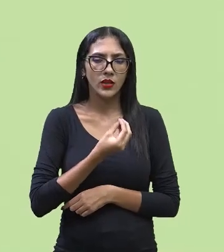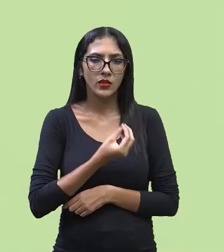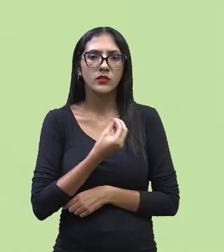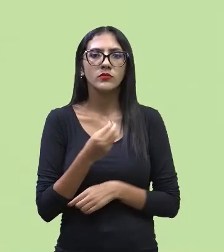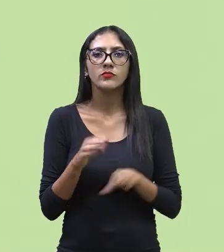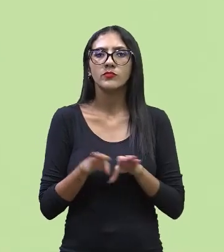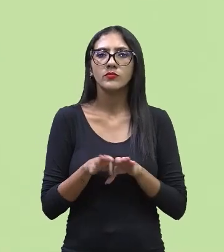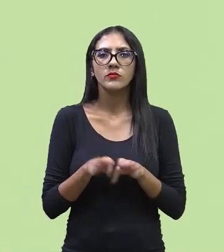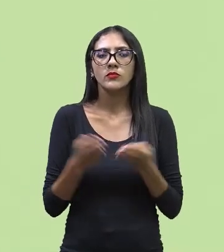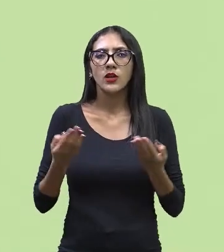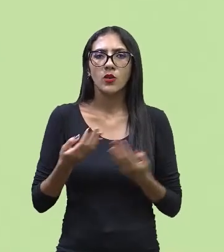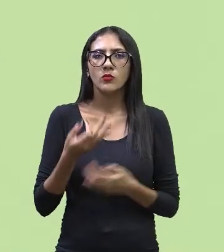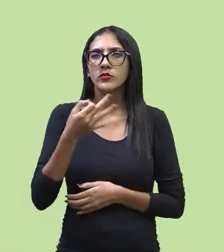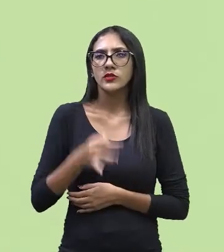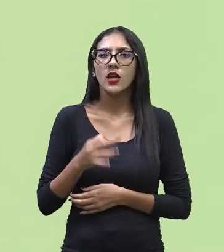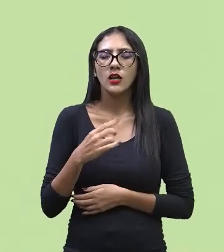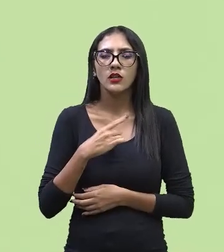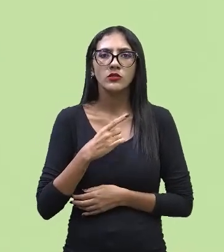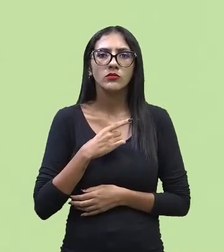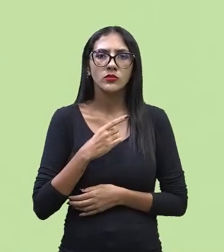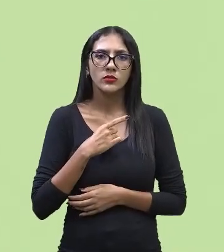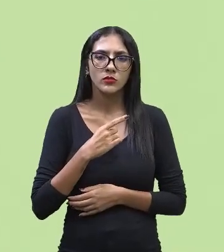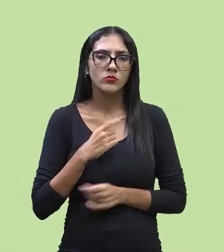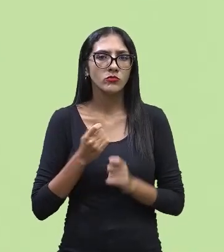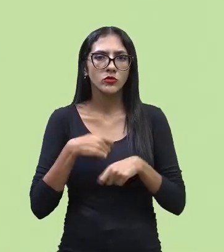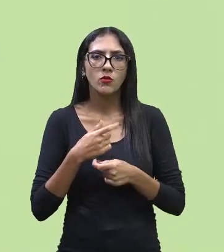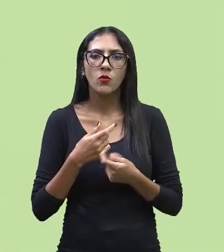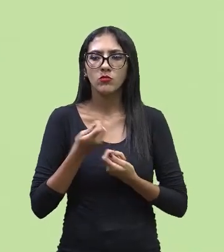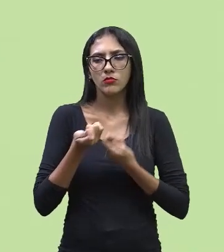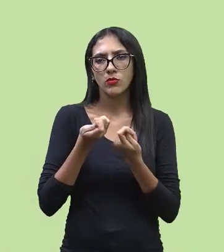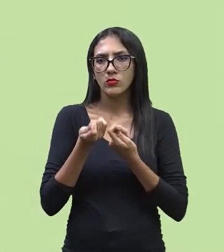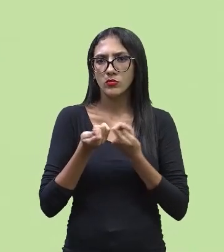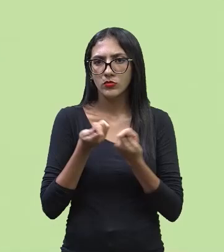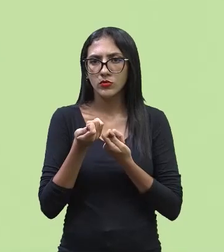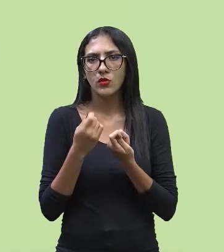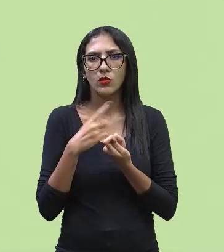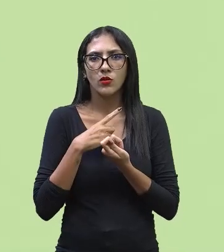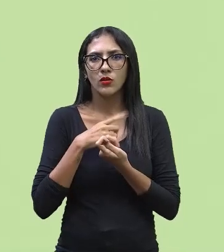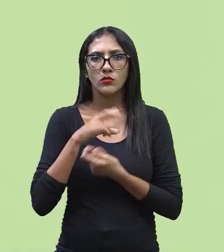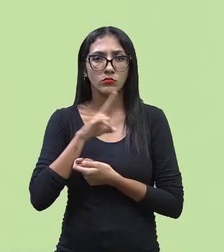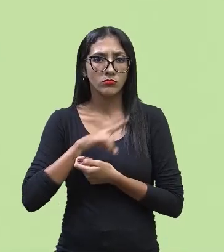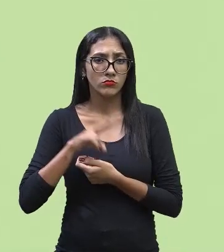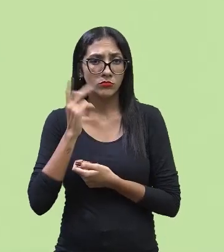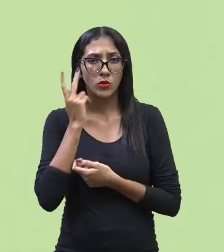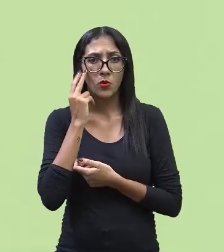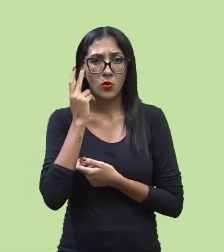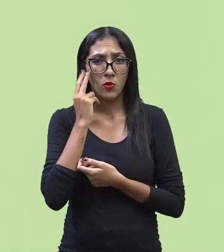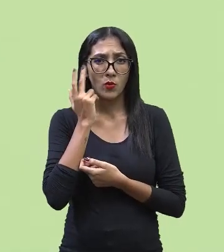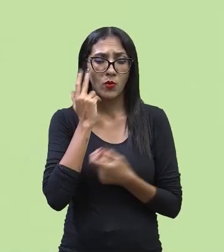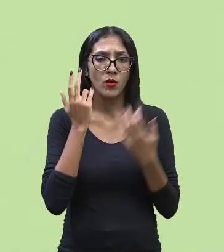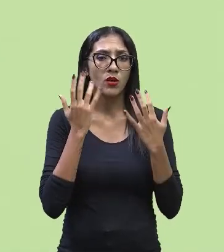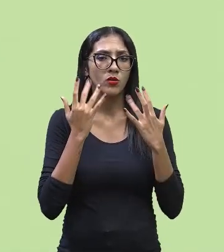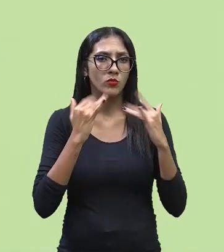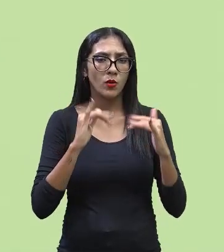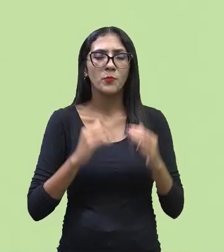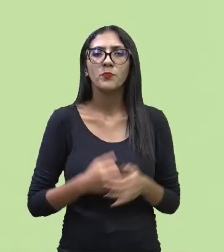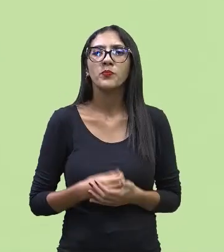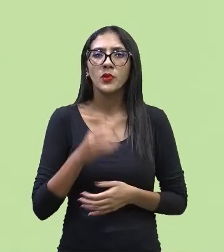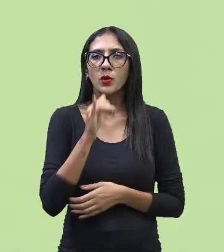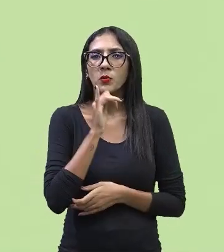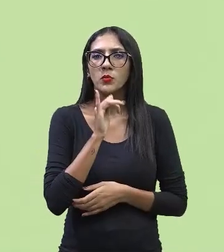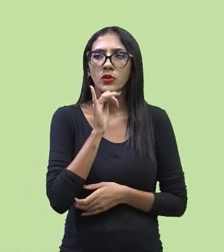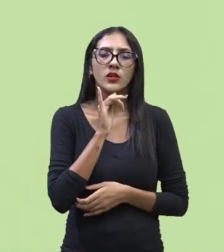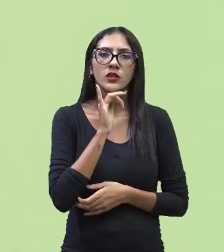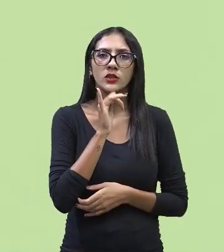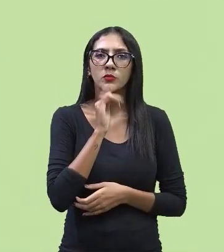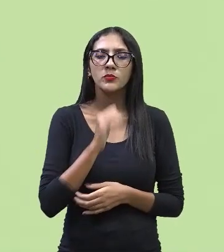o ideal é que eles estejam regulados e funcionando normalmente, né? Por exemplo, se a